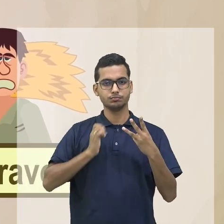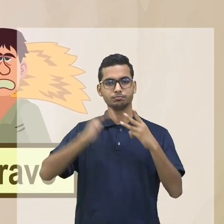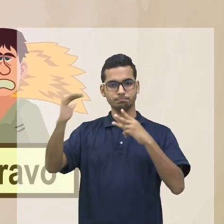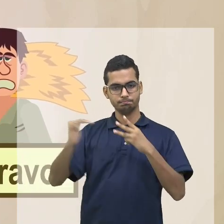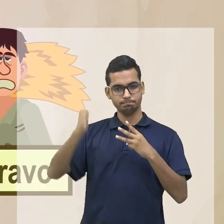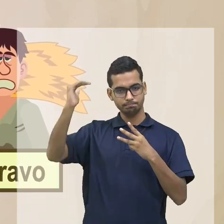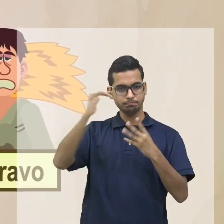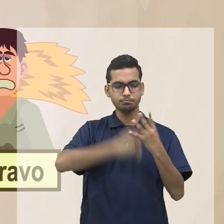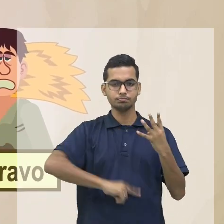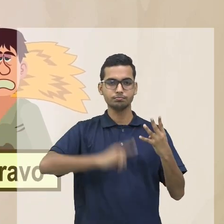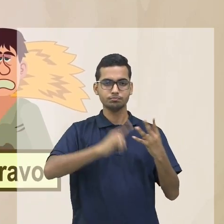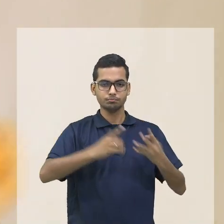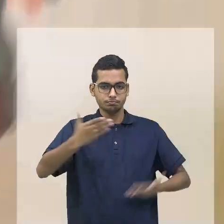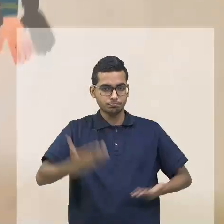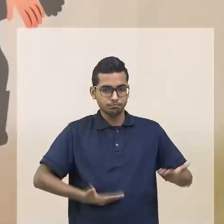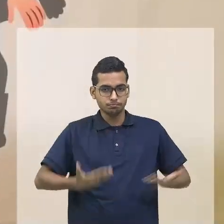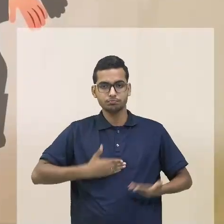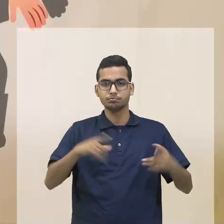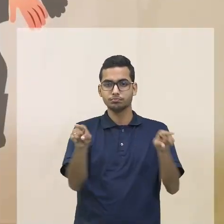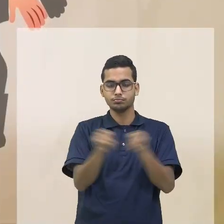e escravos.